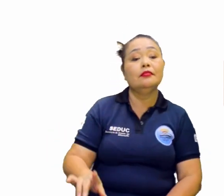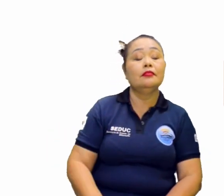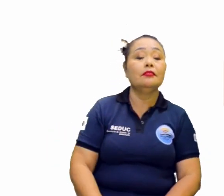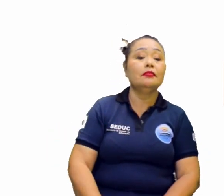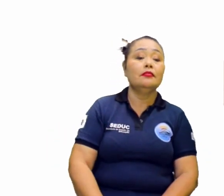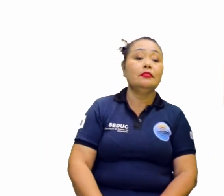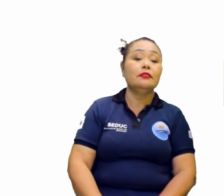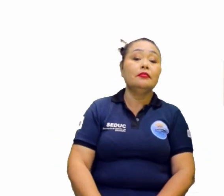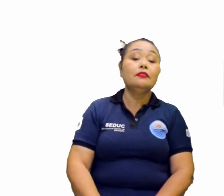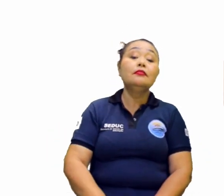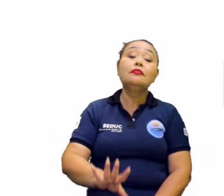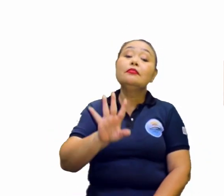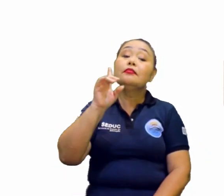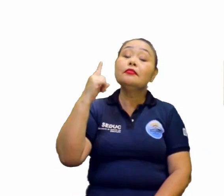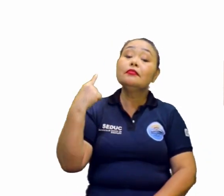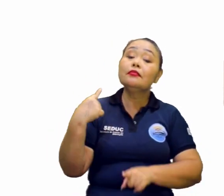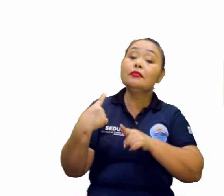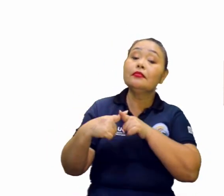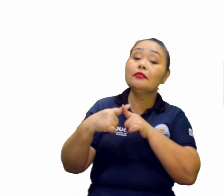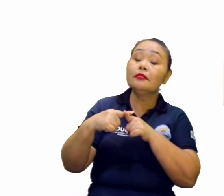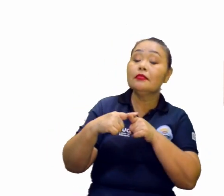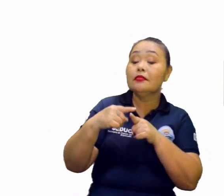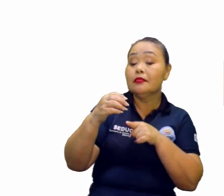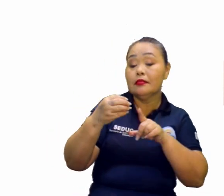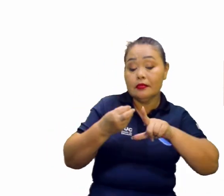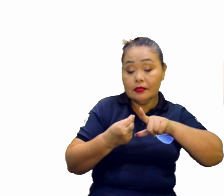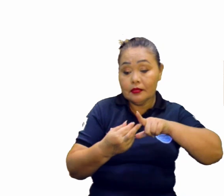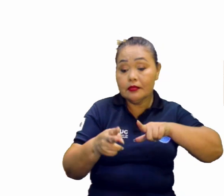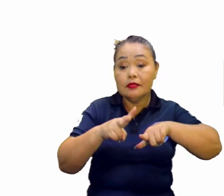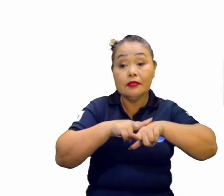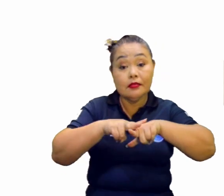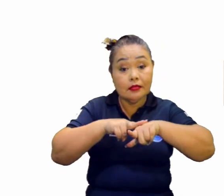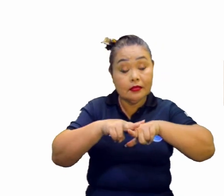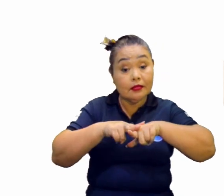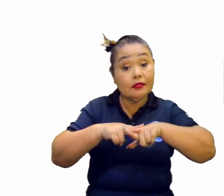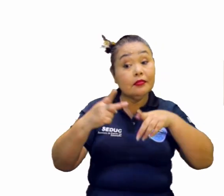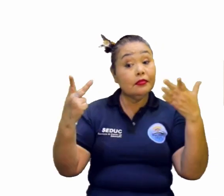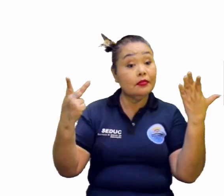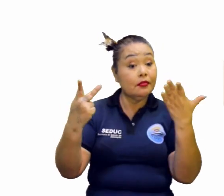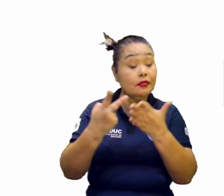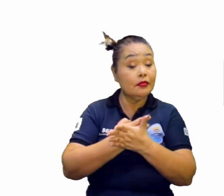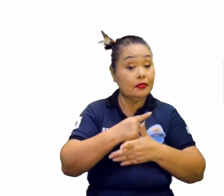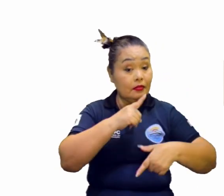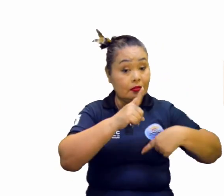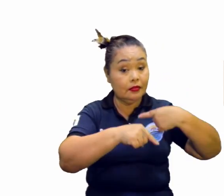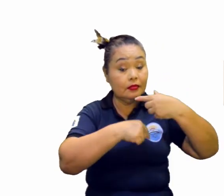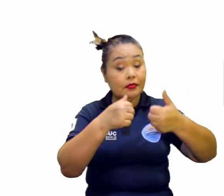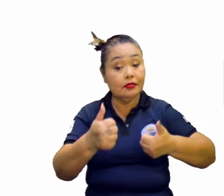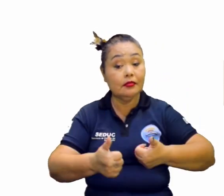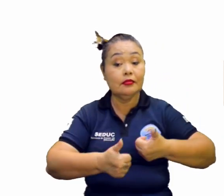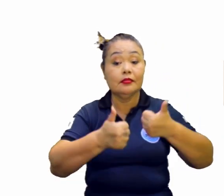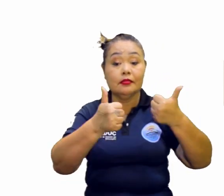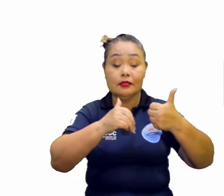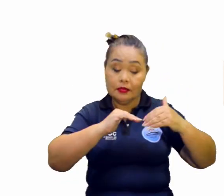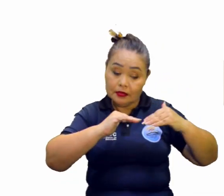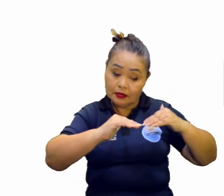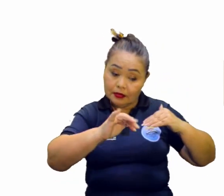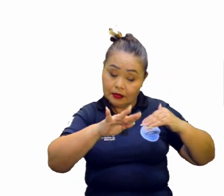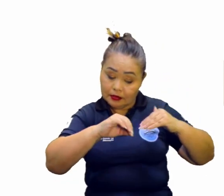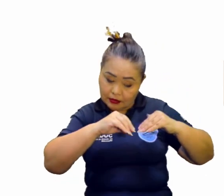O benefício da adubação verde, ela vai ocorrer pelo efeito da melhoria das condições físicas desse